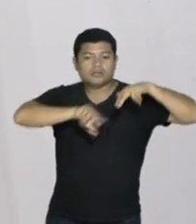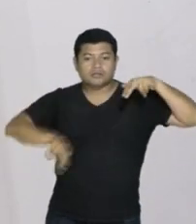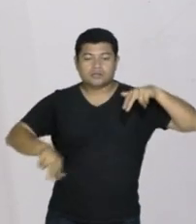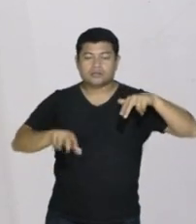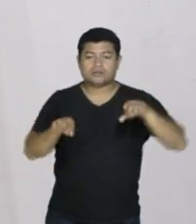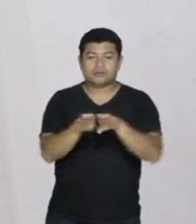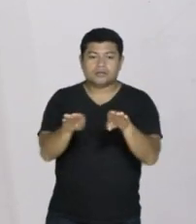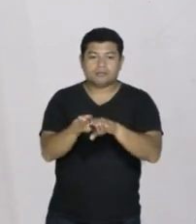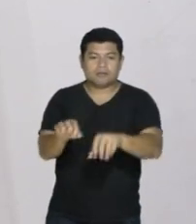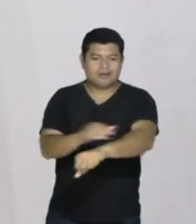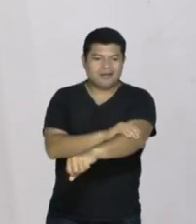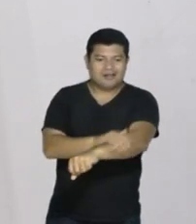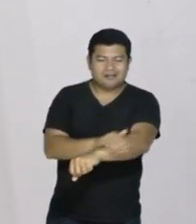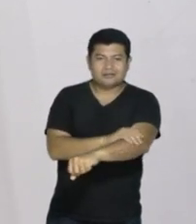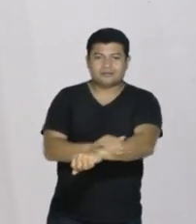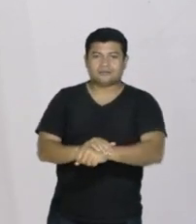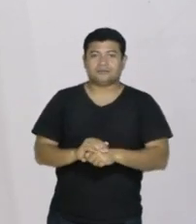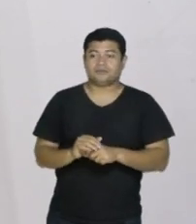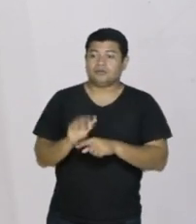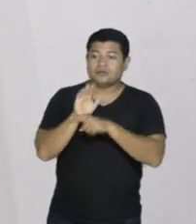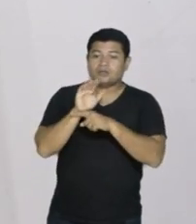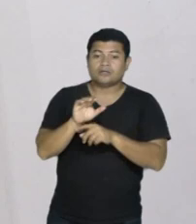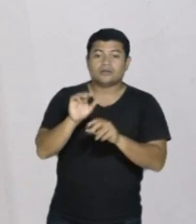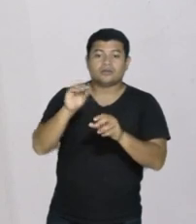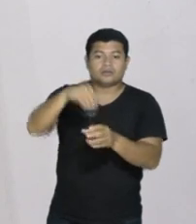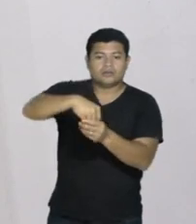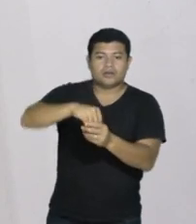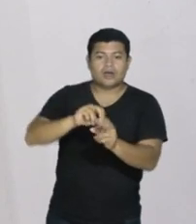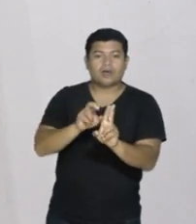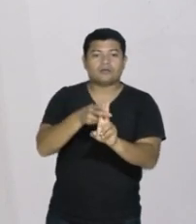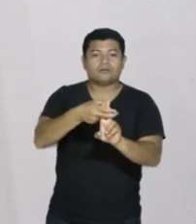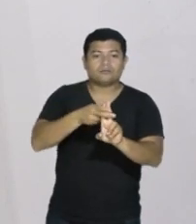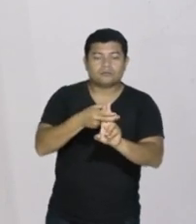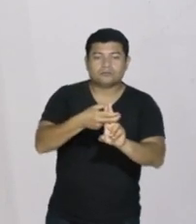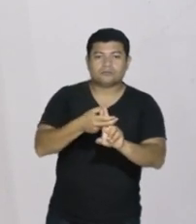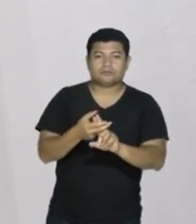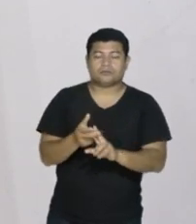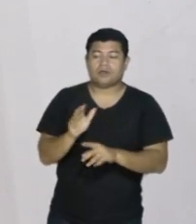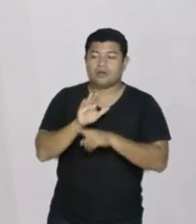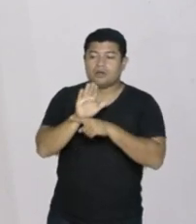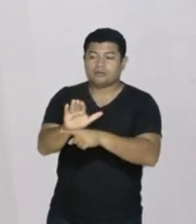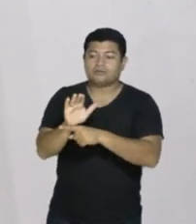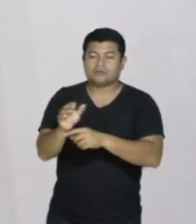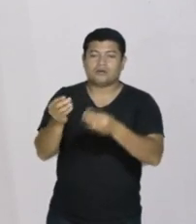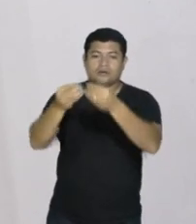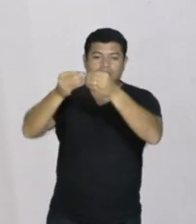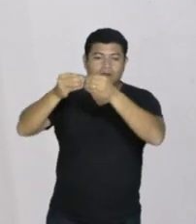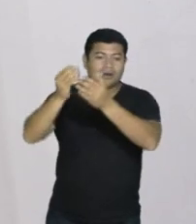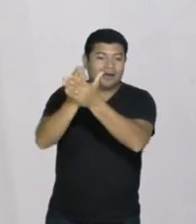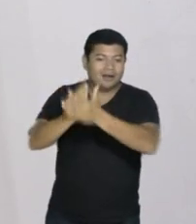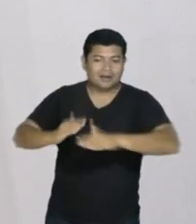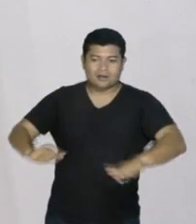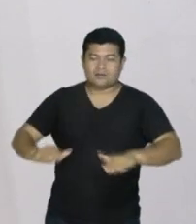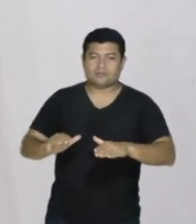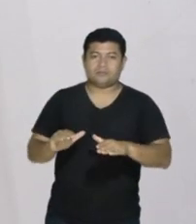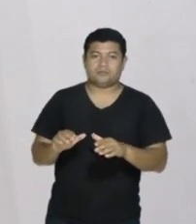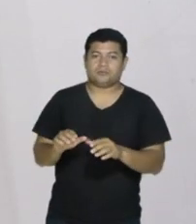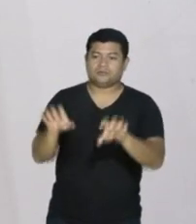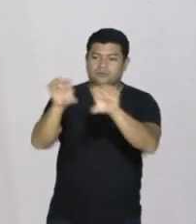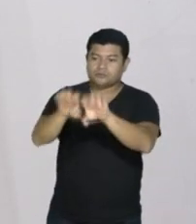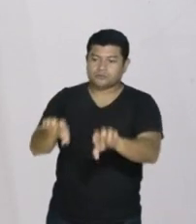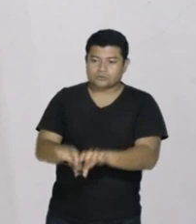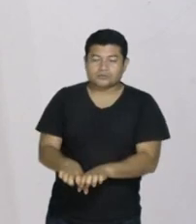modificar as estruturas machistas e racistas que operam na divisão do trabalho na